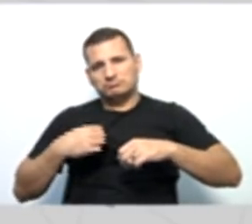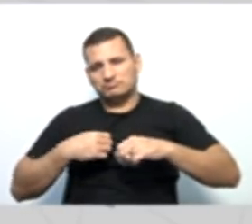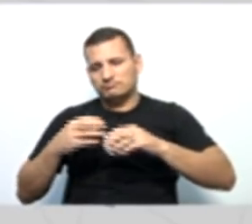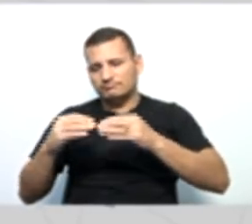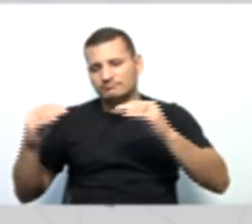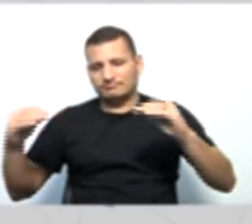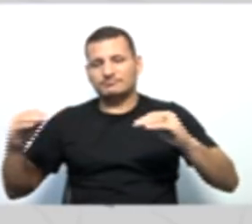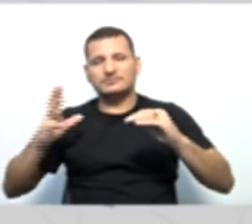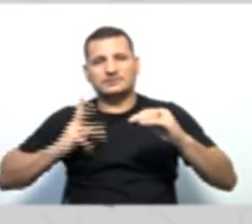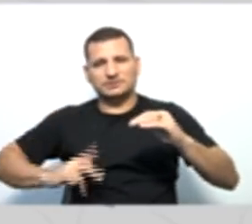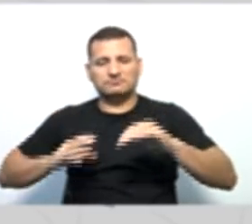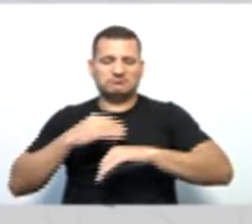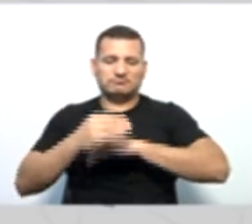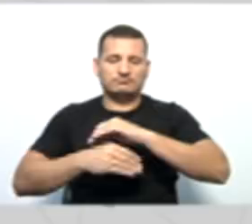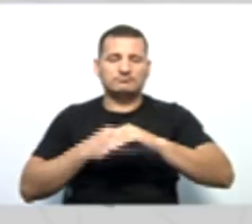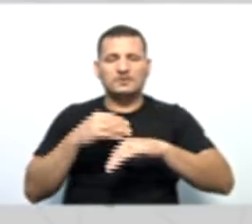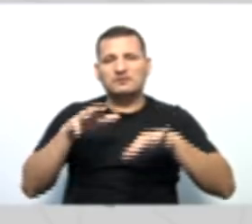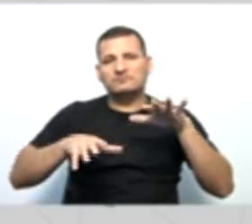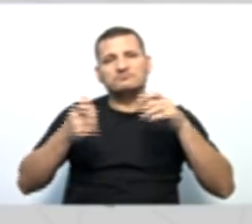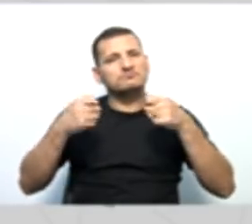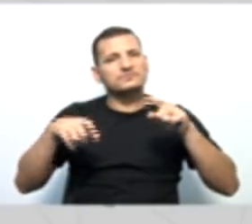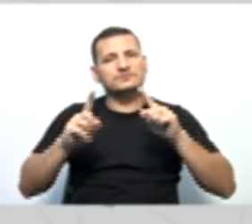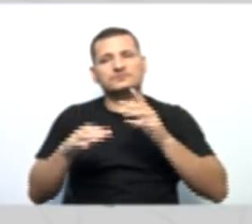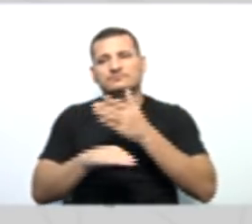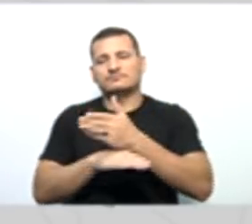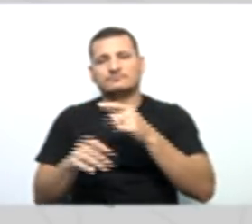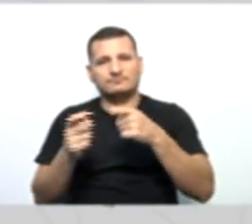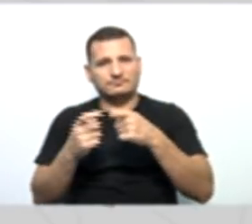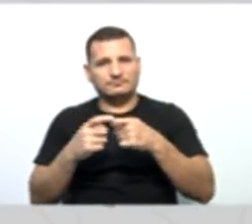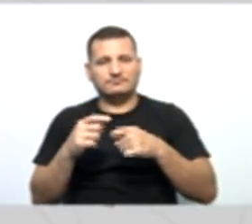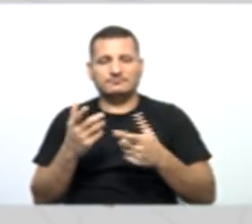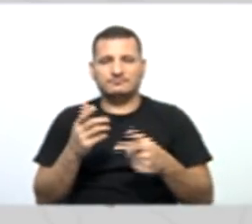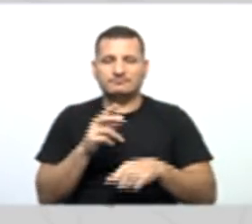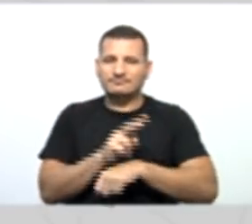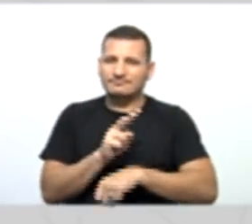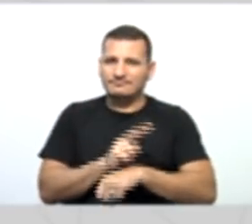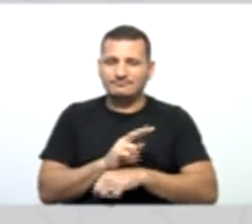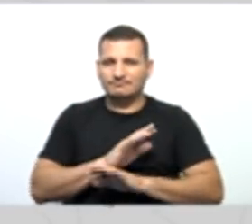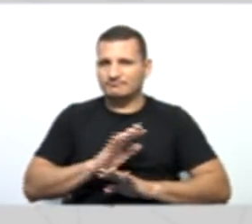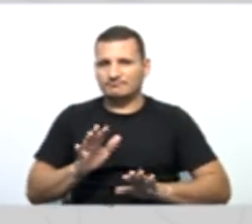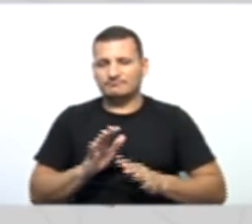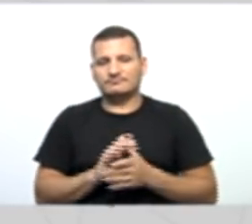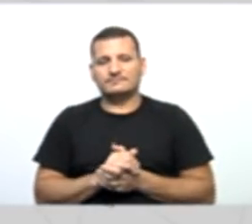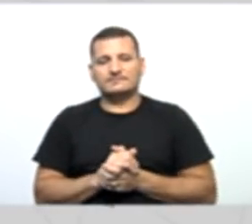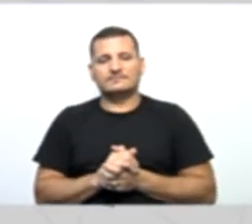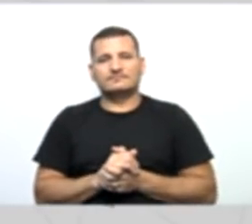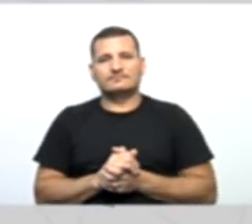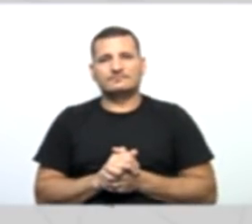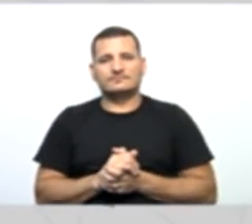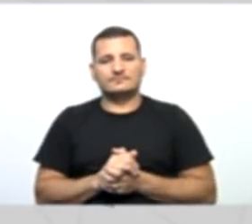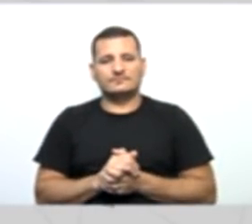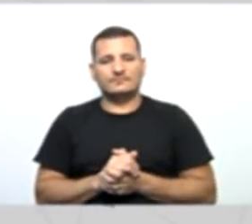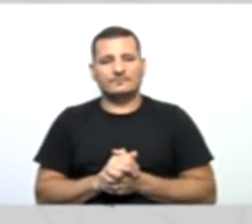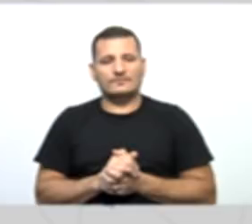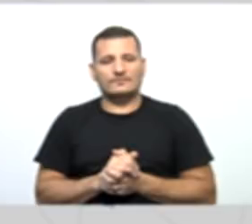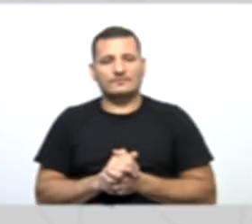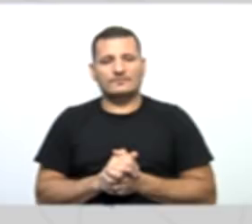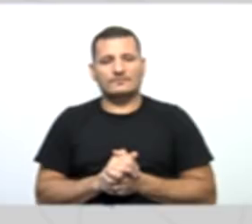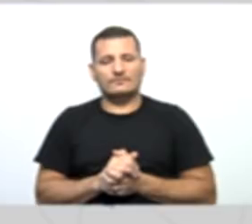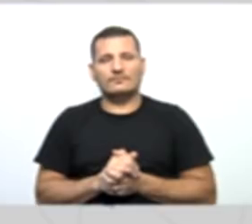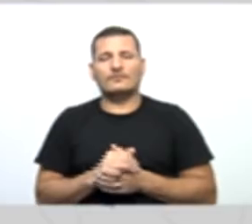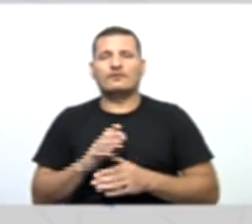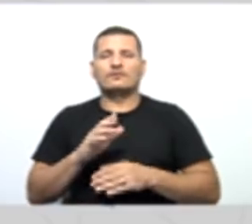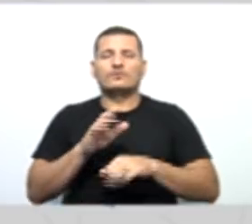nem precisa ir no médico, não é? Cuida ali, a vovó cuida, a mamãe cuida, já sempre cuidando para não